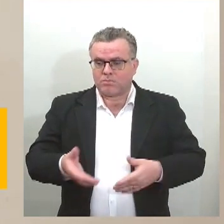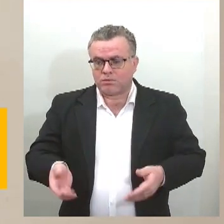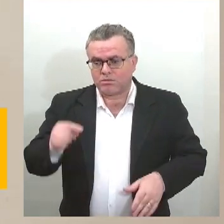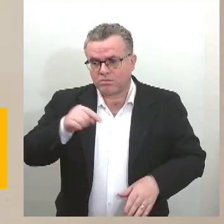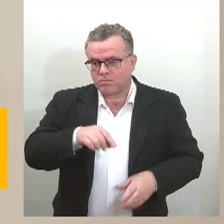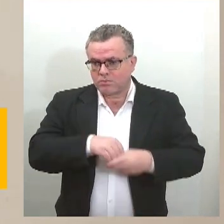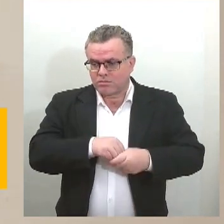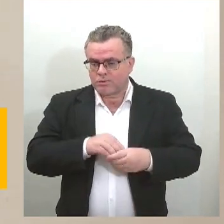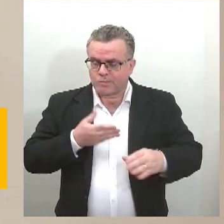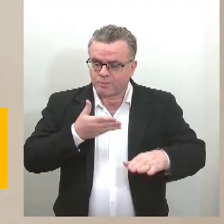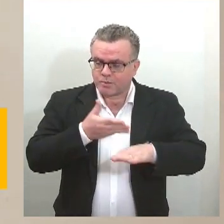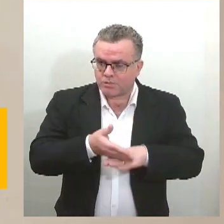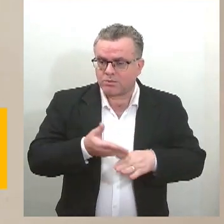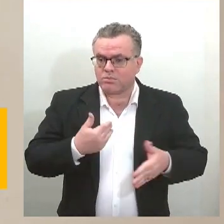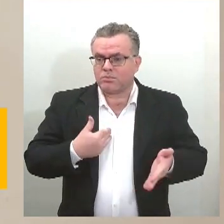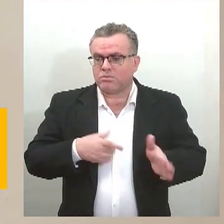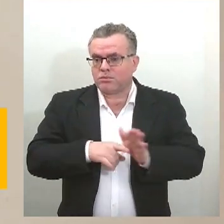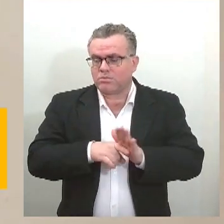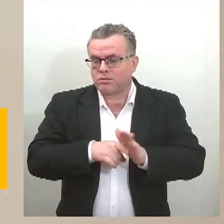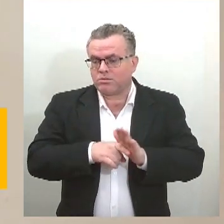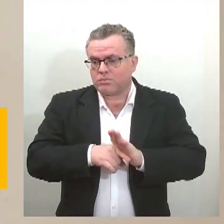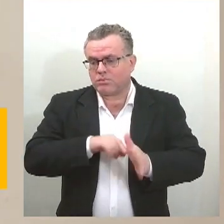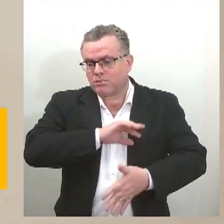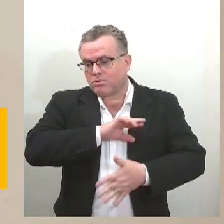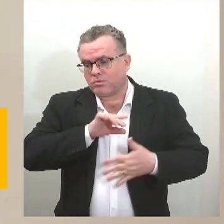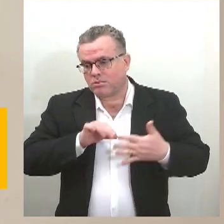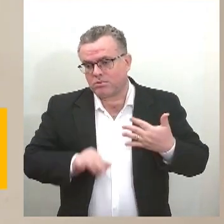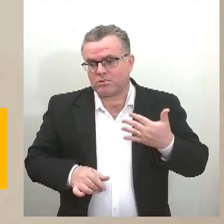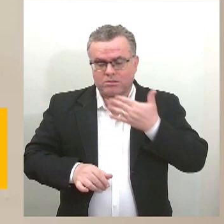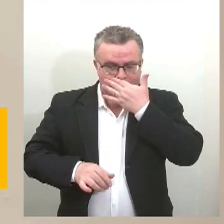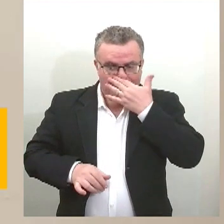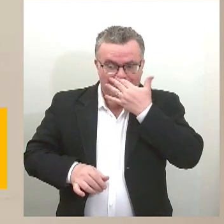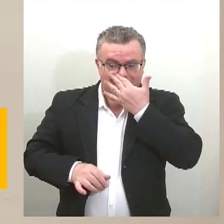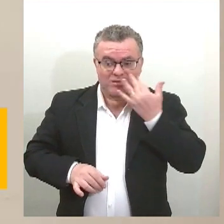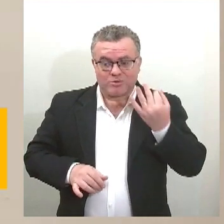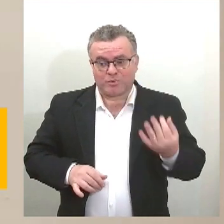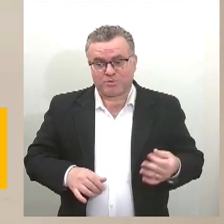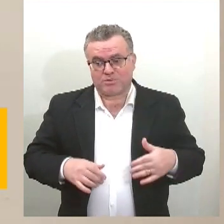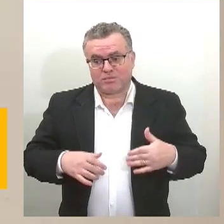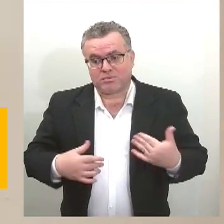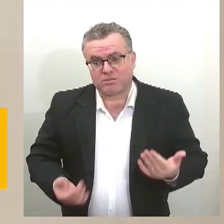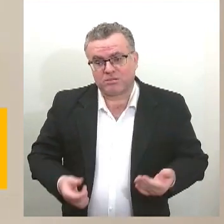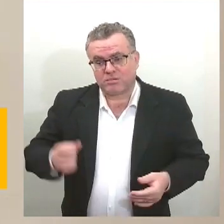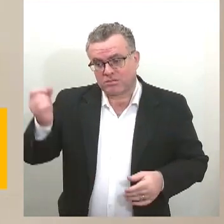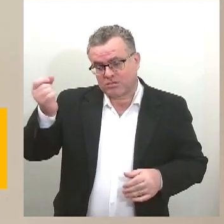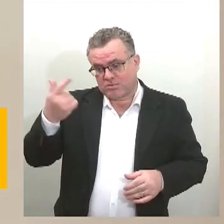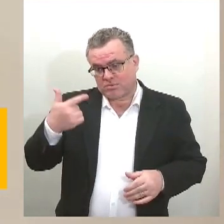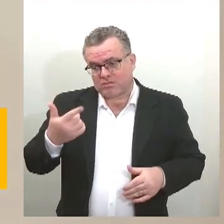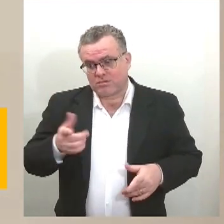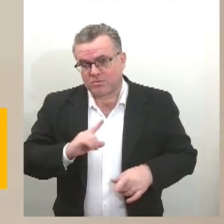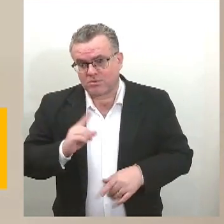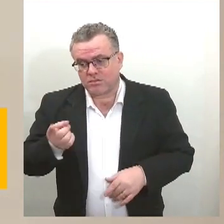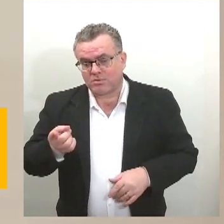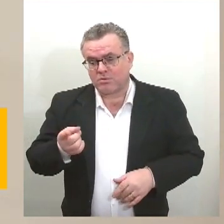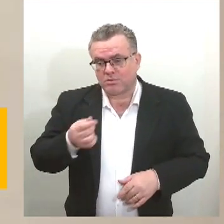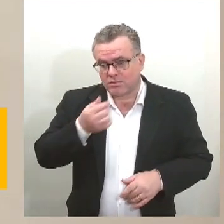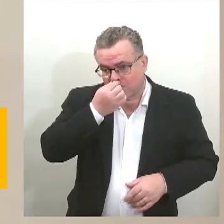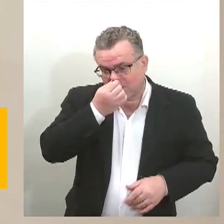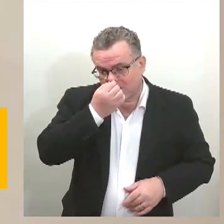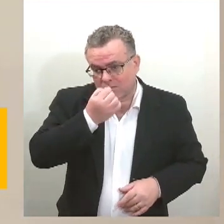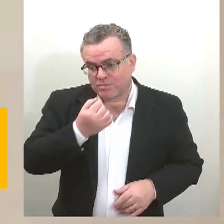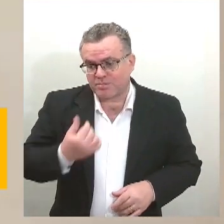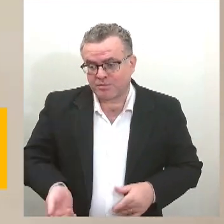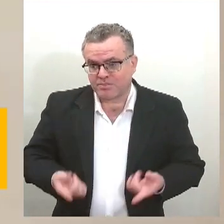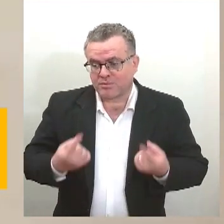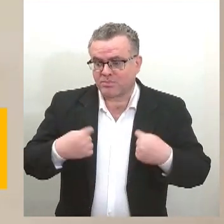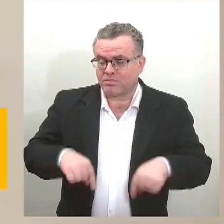avançar. Eu falei para vocês que quem vive com lúpus não pode se expor à radiação solar. A radiação solar pode provocar ativação da doença, que